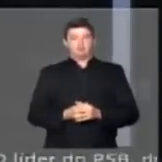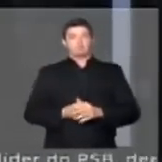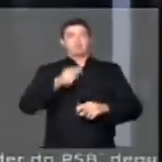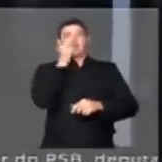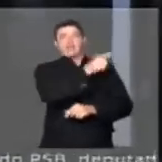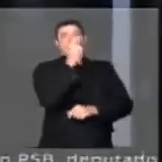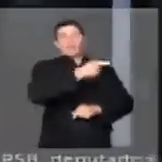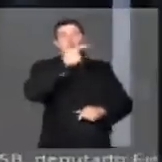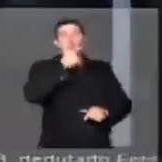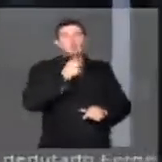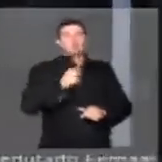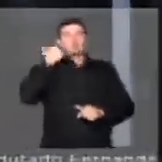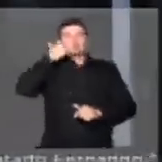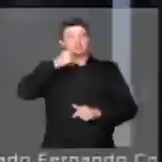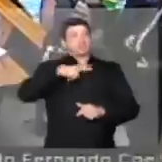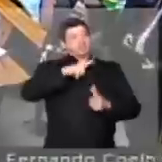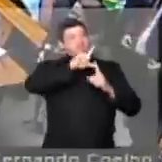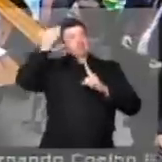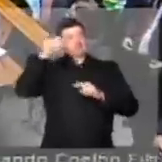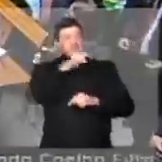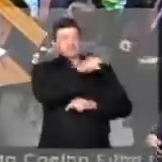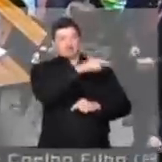Esse canalha saiu daí agora.